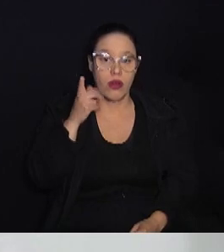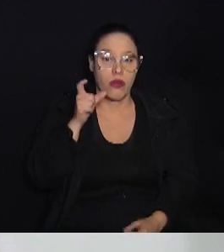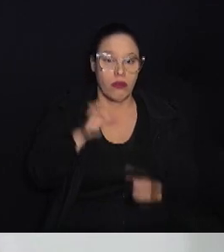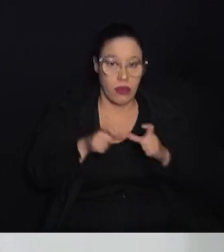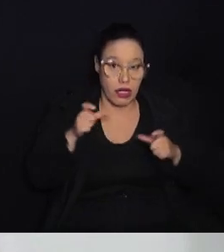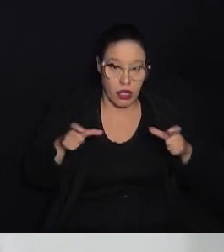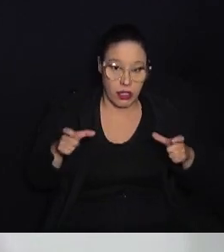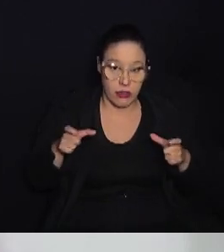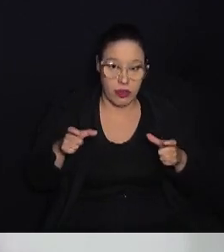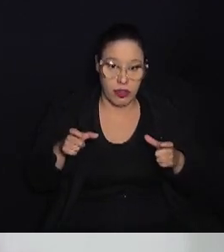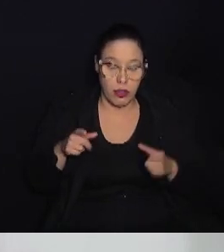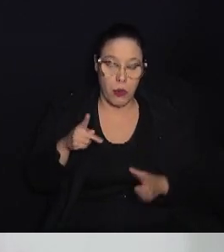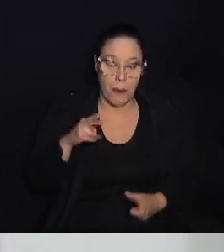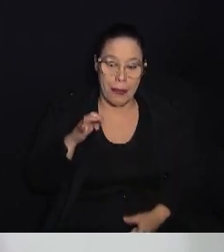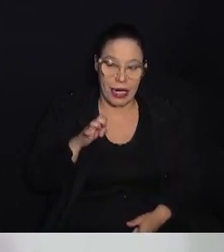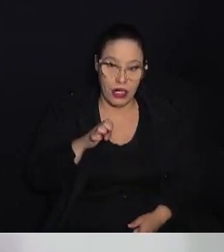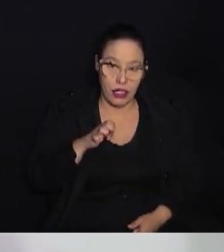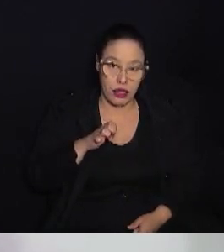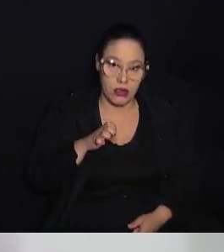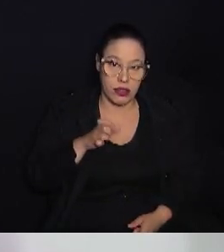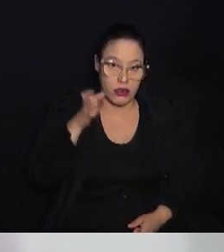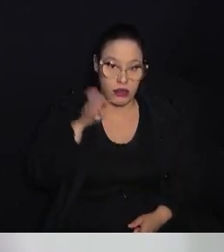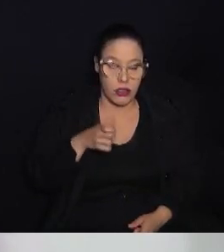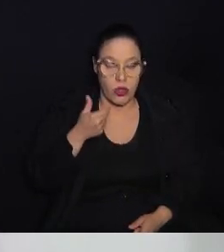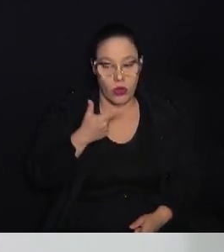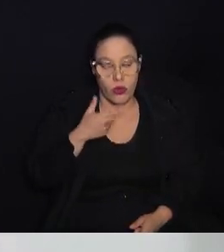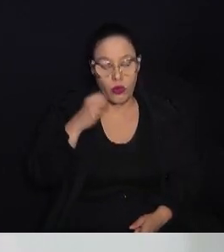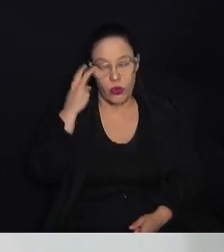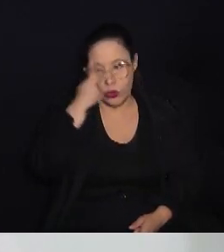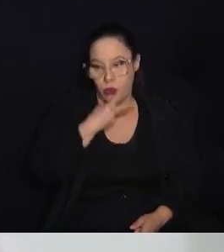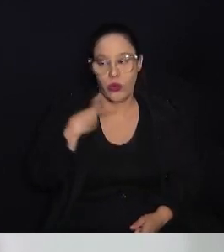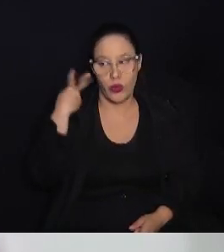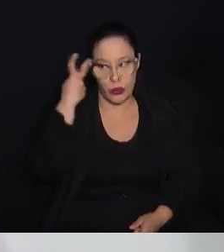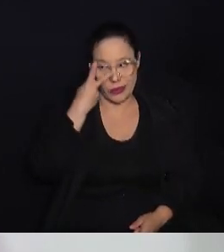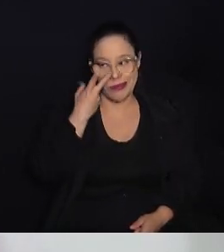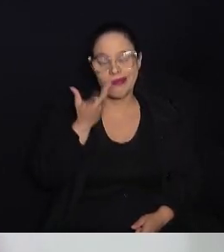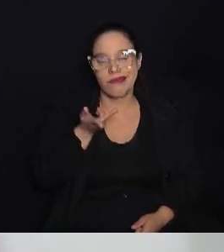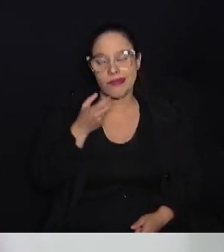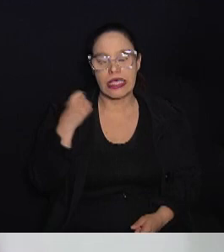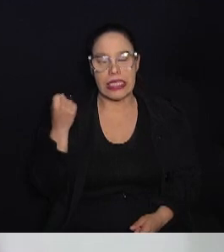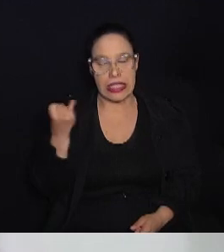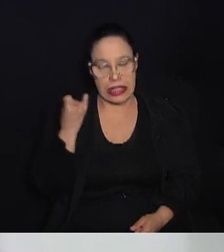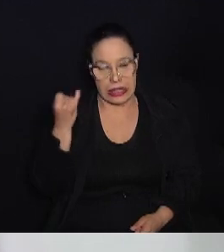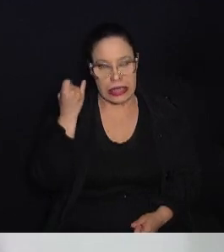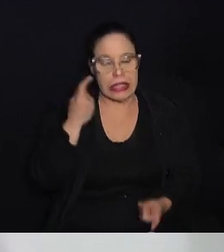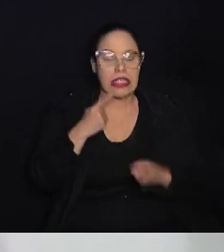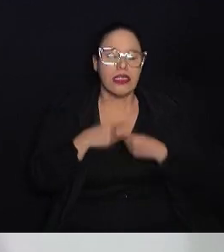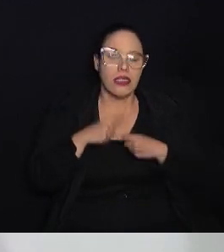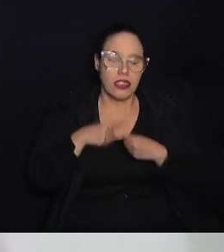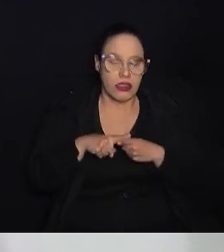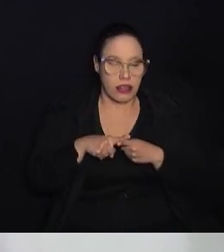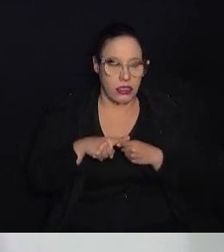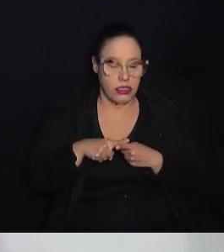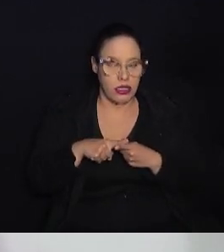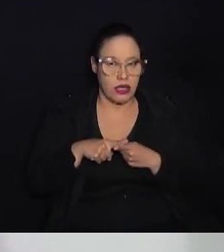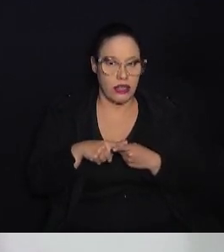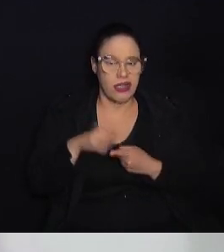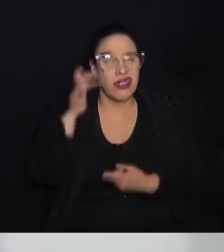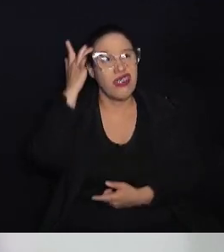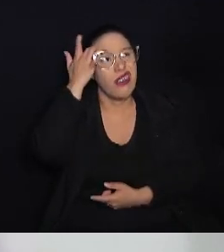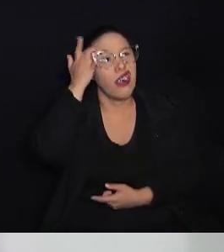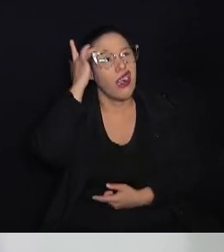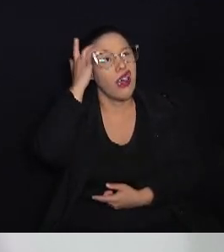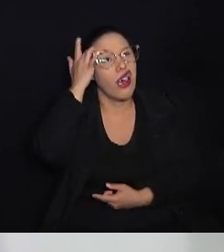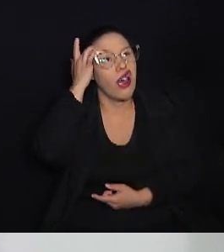mais pessoas com pré-diabetes do que o teste com 2 horas. Isso é importante porque muita gente